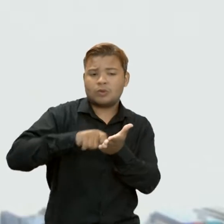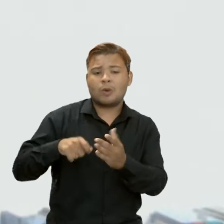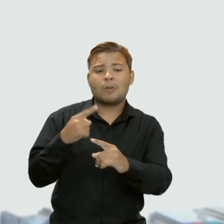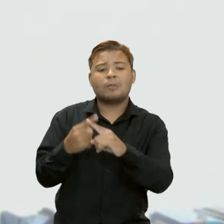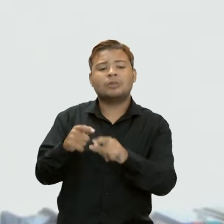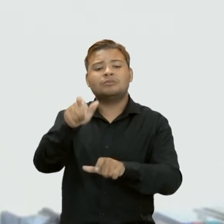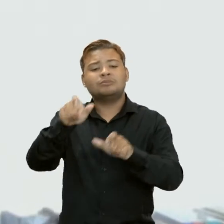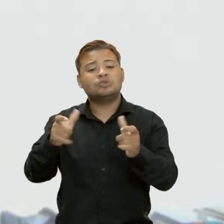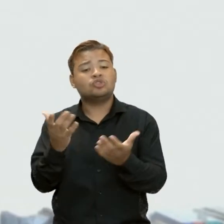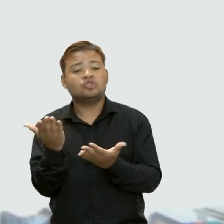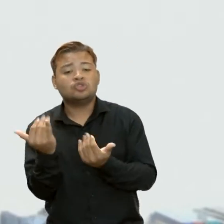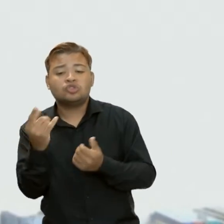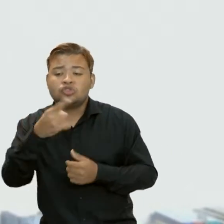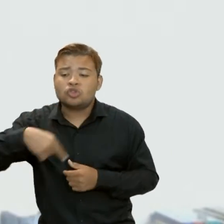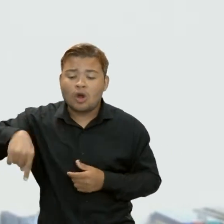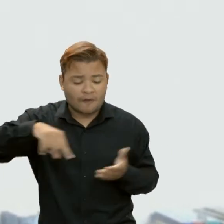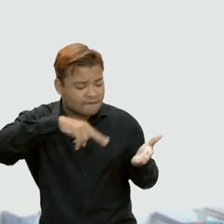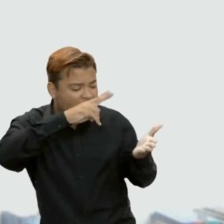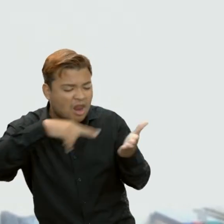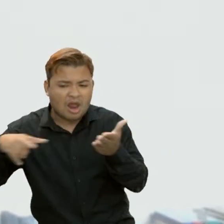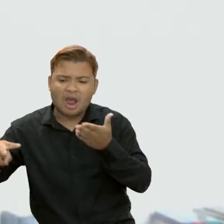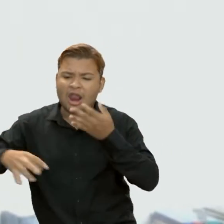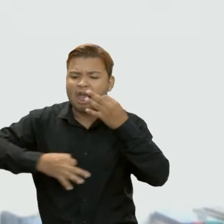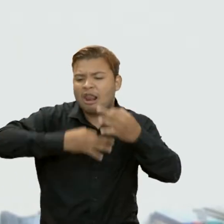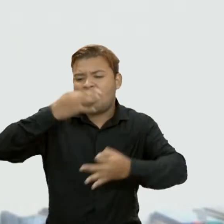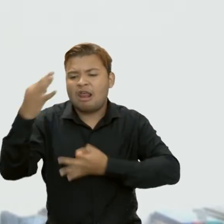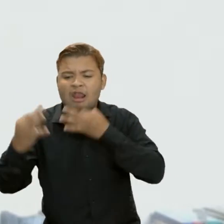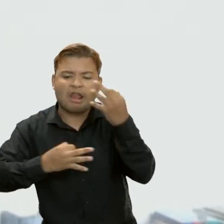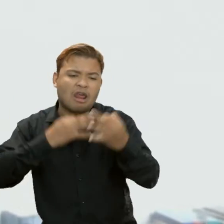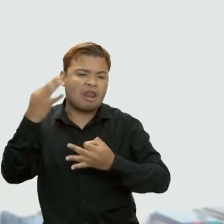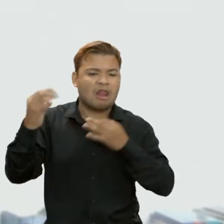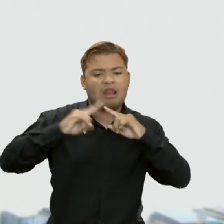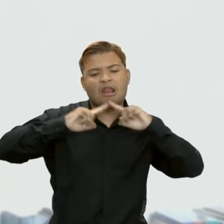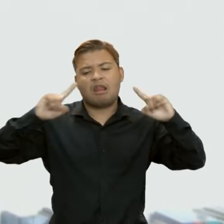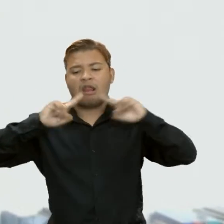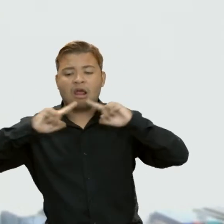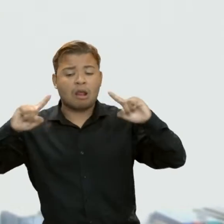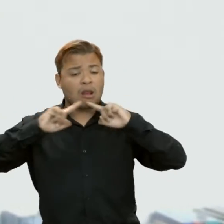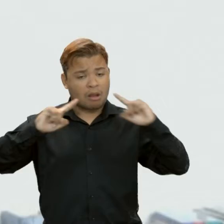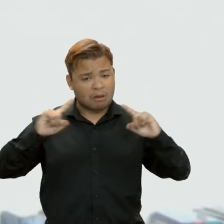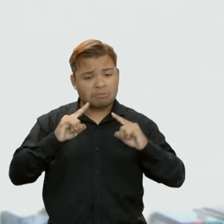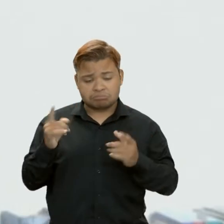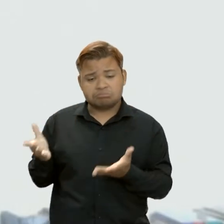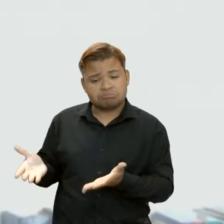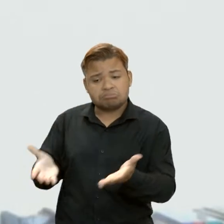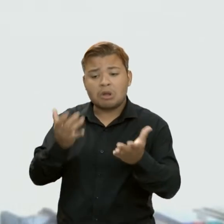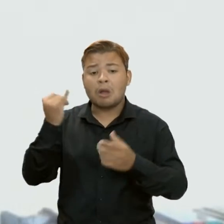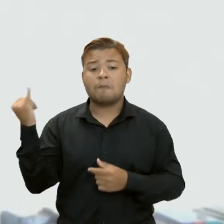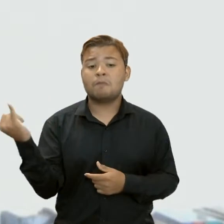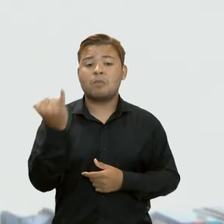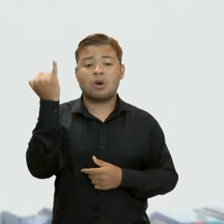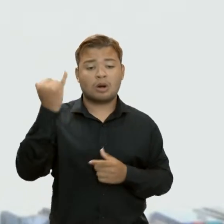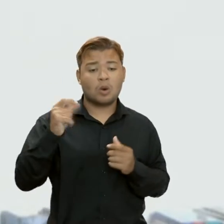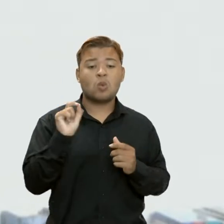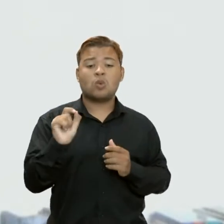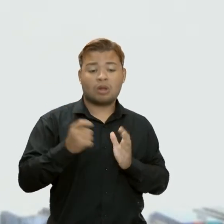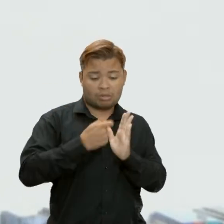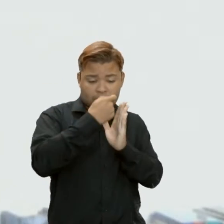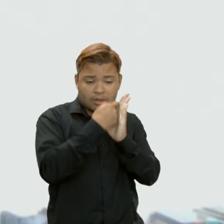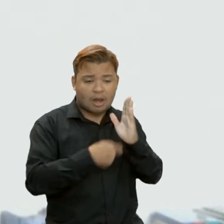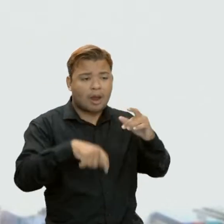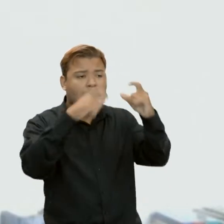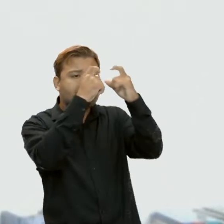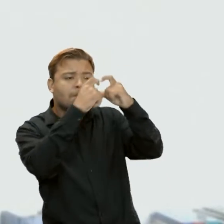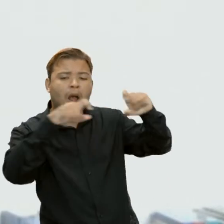jovens leiam, questionem, critiquem. É importante que esses textos, esses versos,